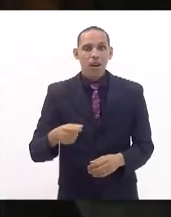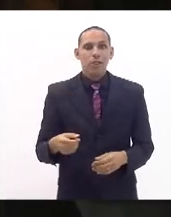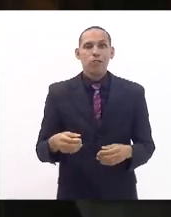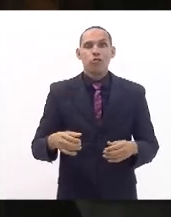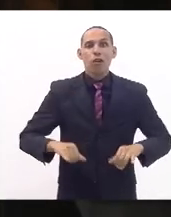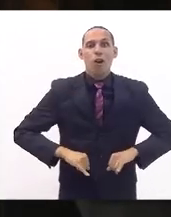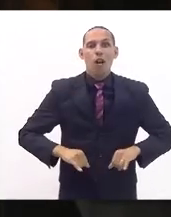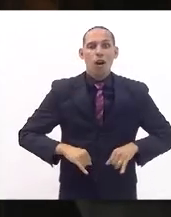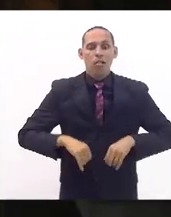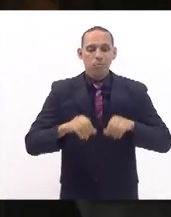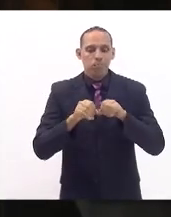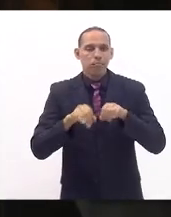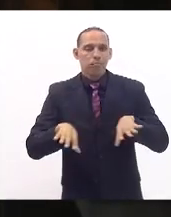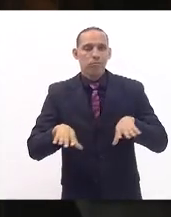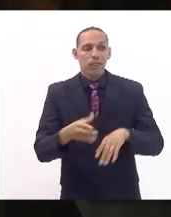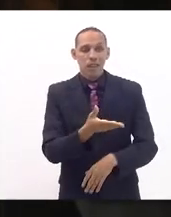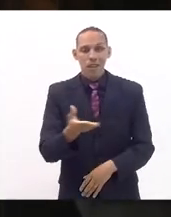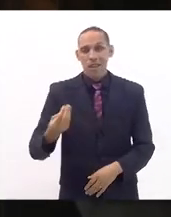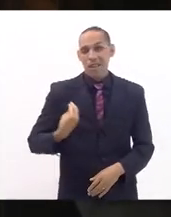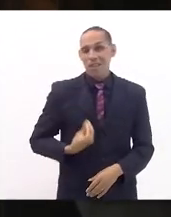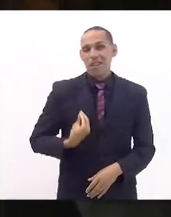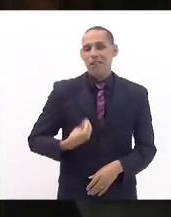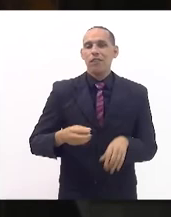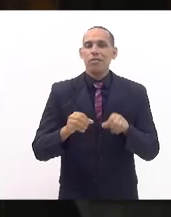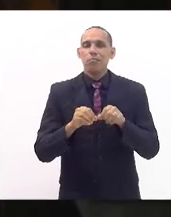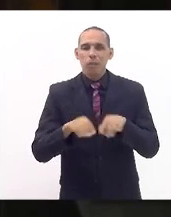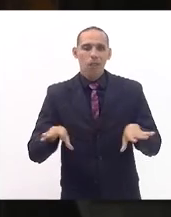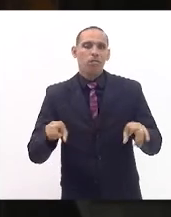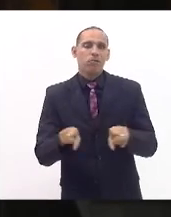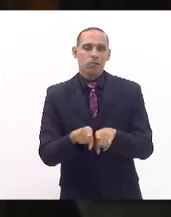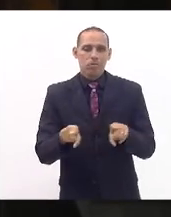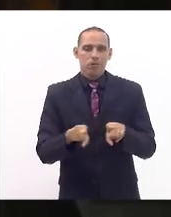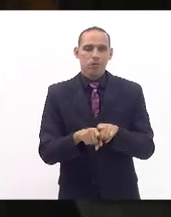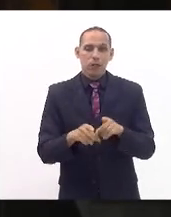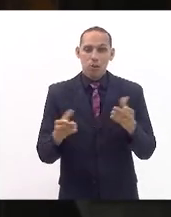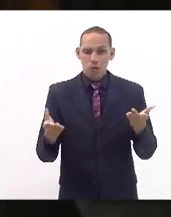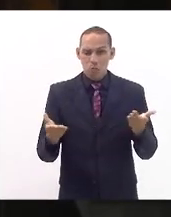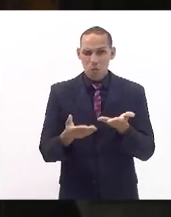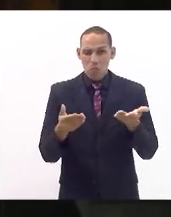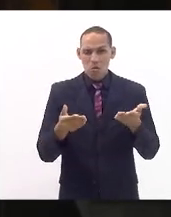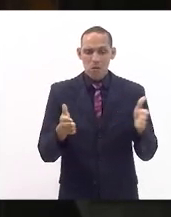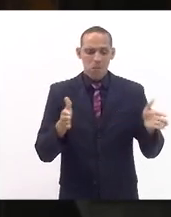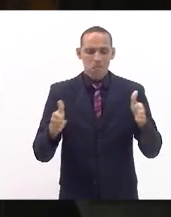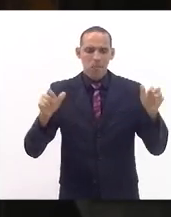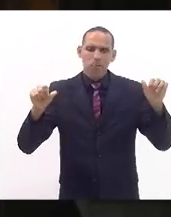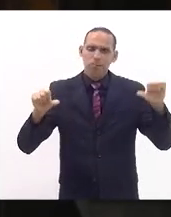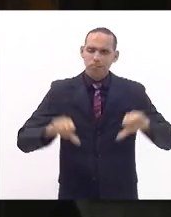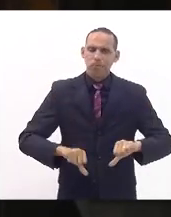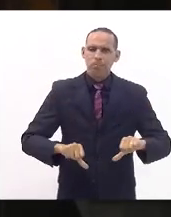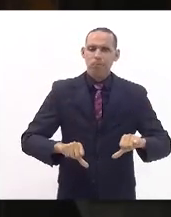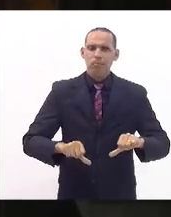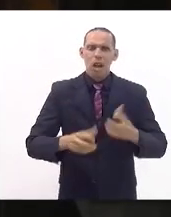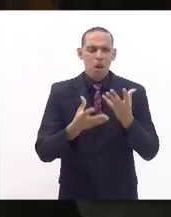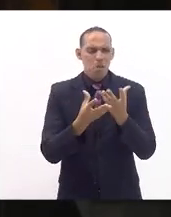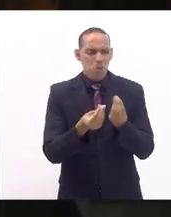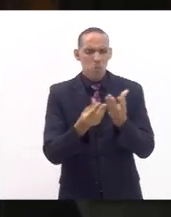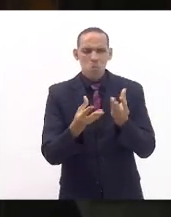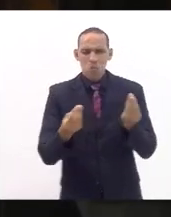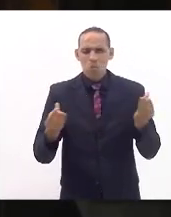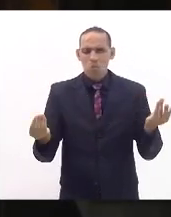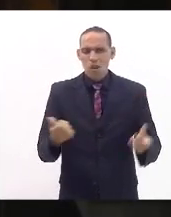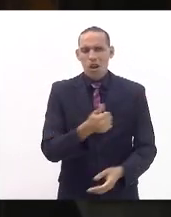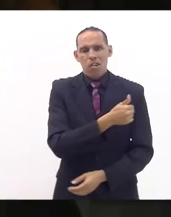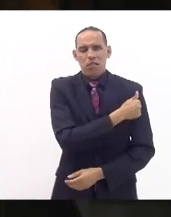vida desses estudantes está sendo comprometida. Hoje, num momento de crise, para uma parcela considerável dos